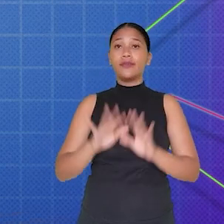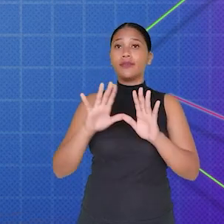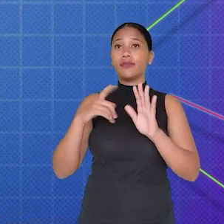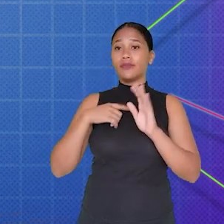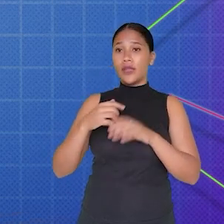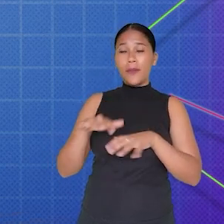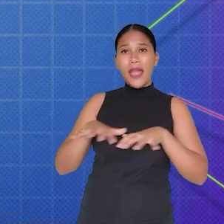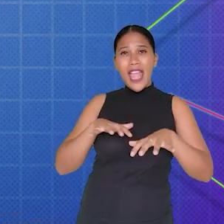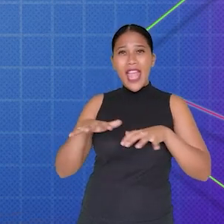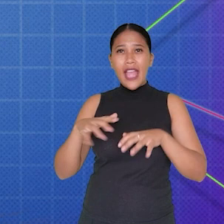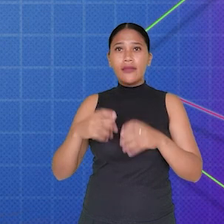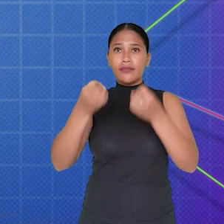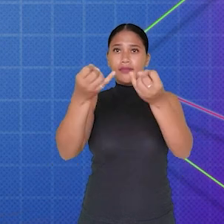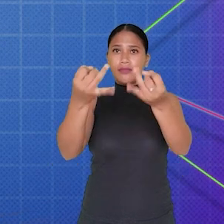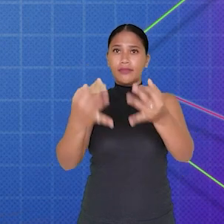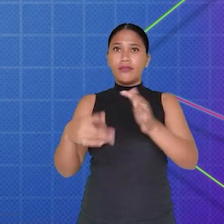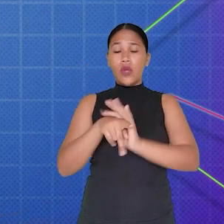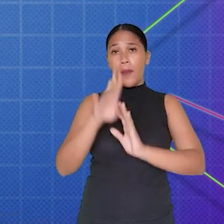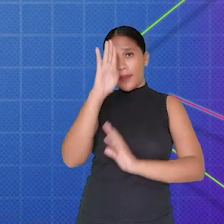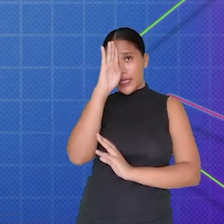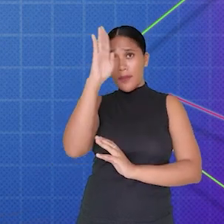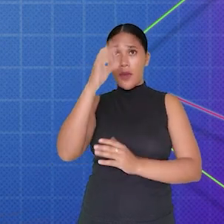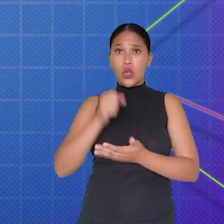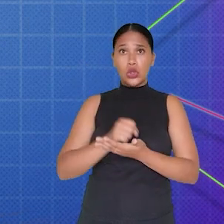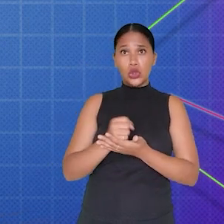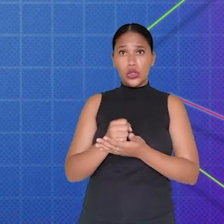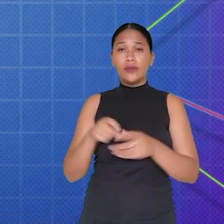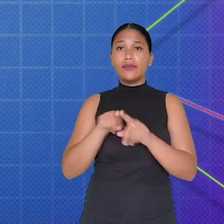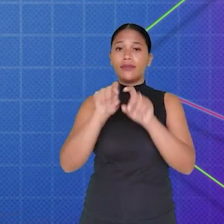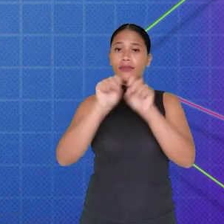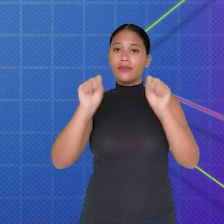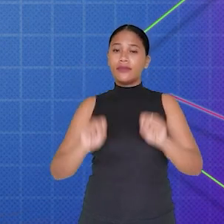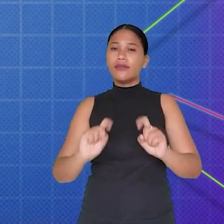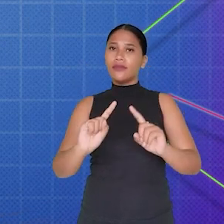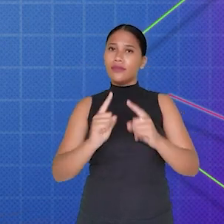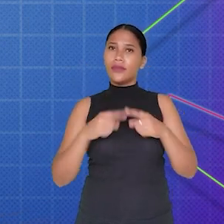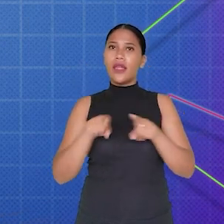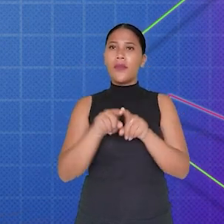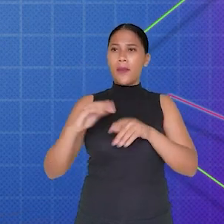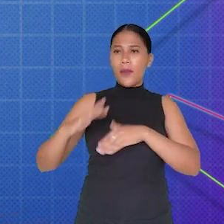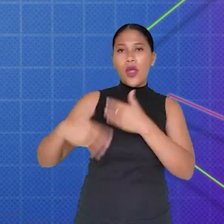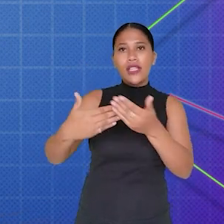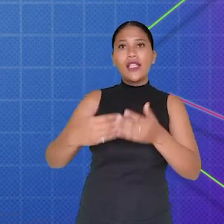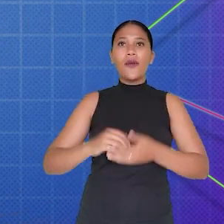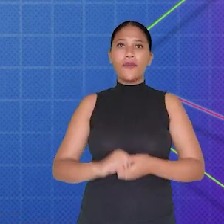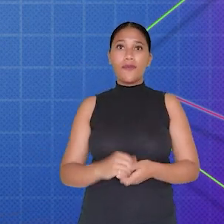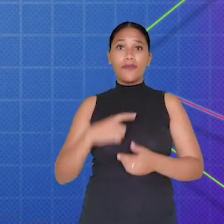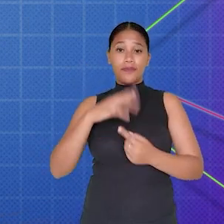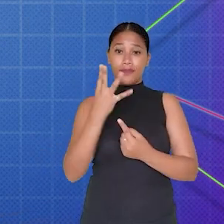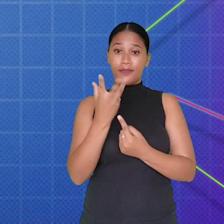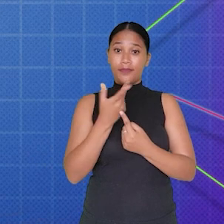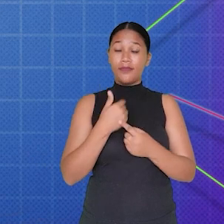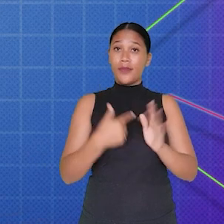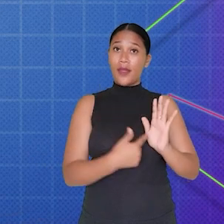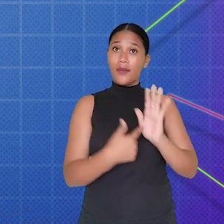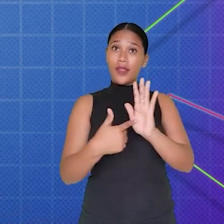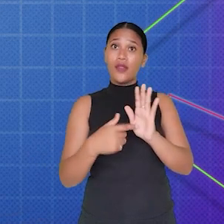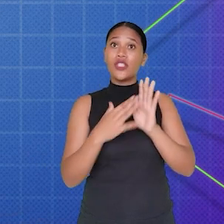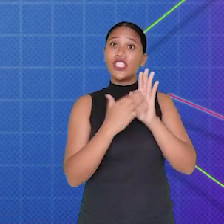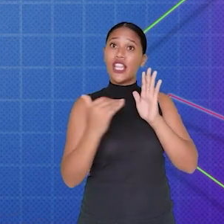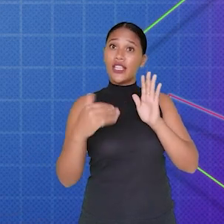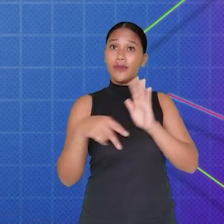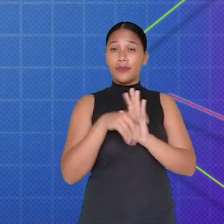características. Já a seção de mecânica descreve a mecânica principal do jogo, como sistema de combate ou de progressão. A seção de